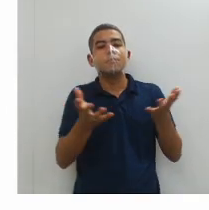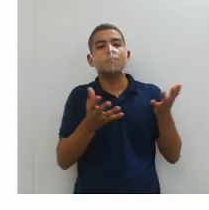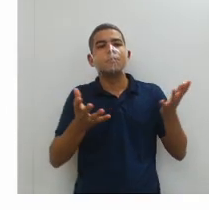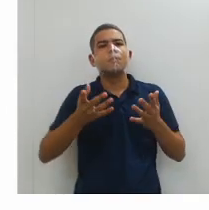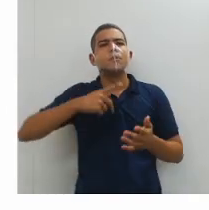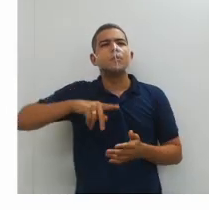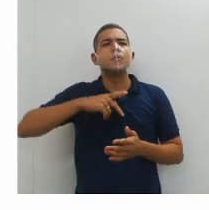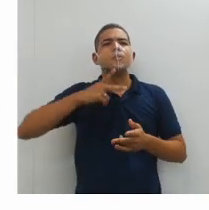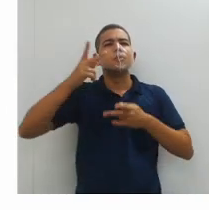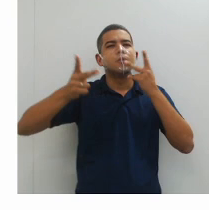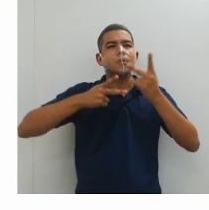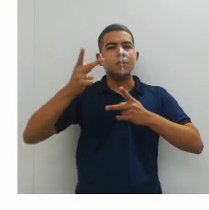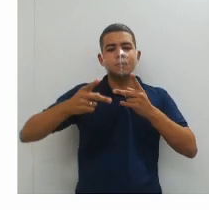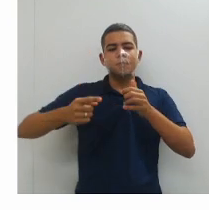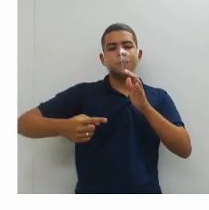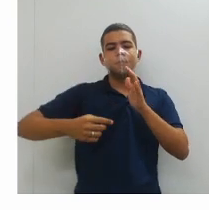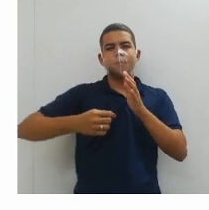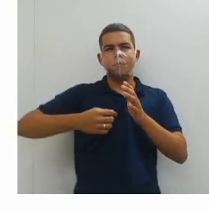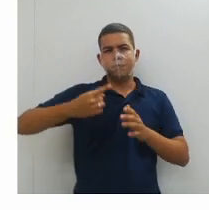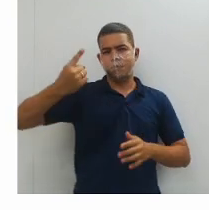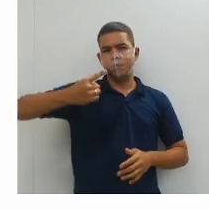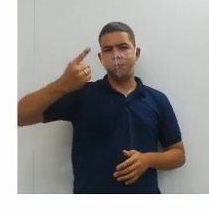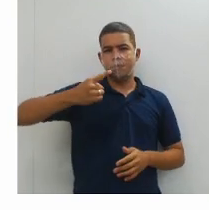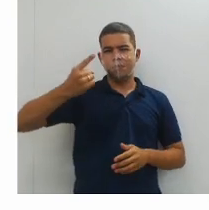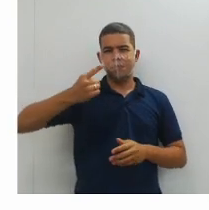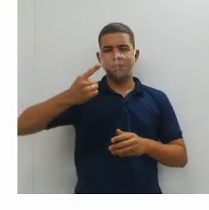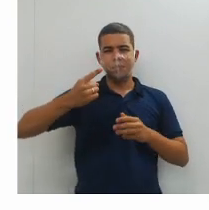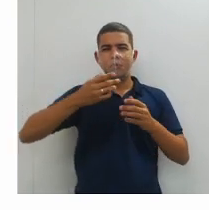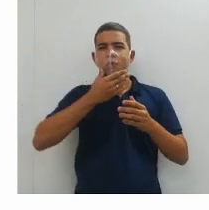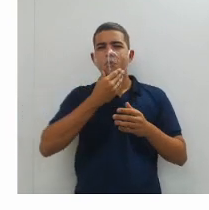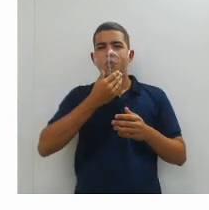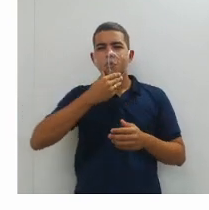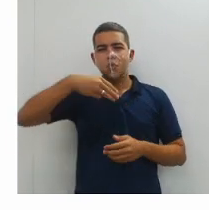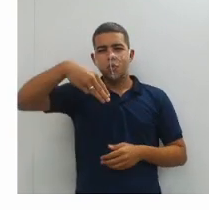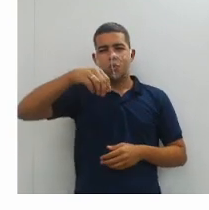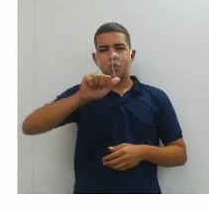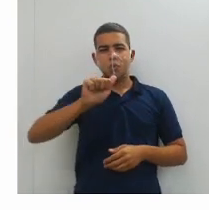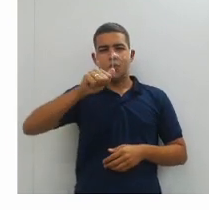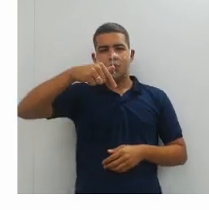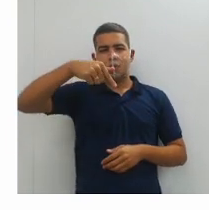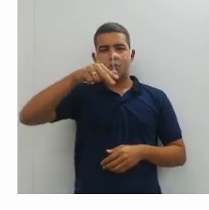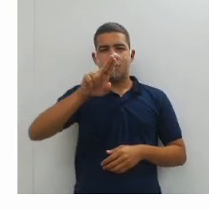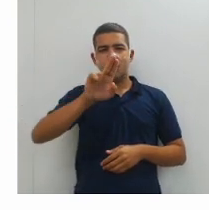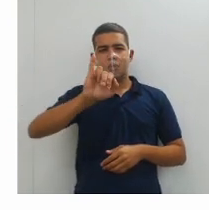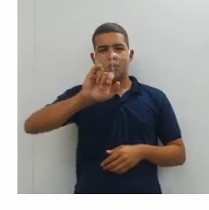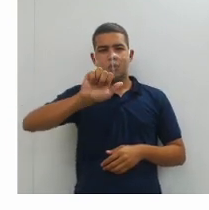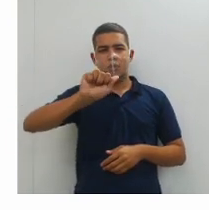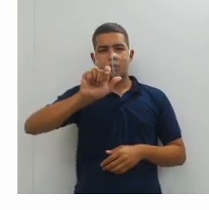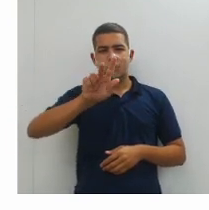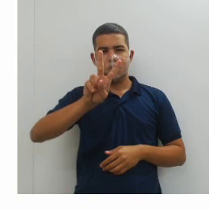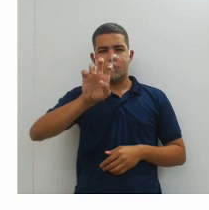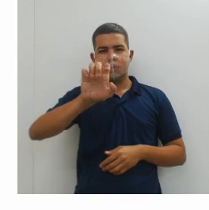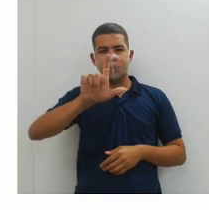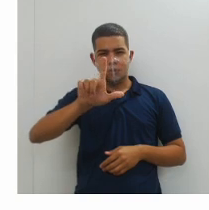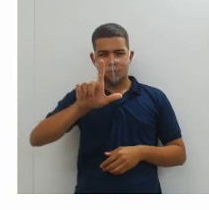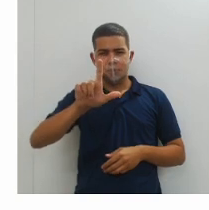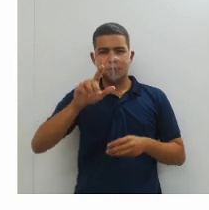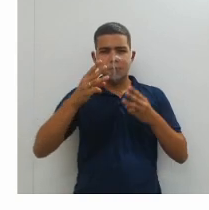para a gente falar do primeiro, que é exatamente Maquiavel, vai ser fundamental que a gente